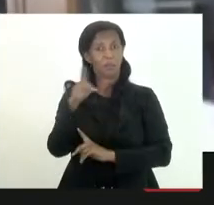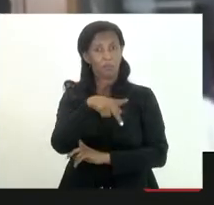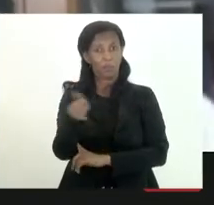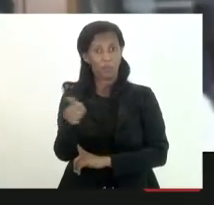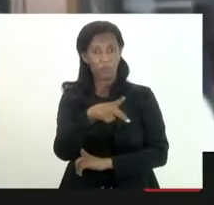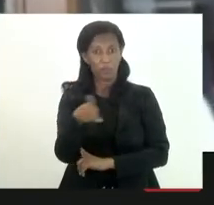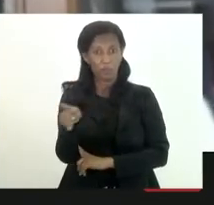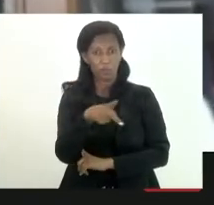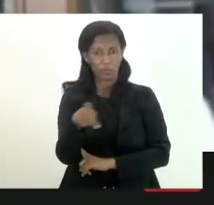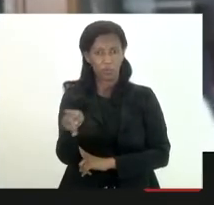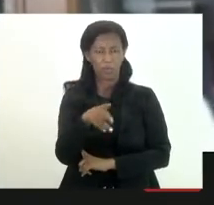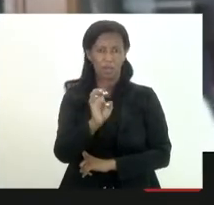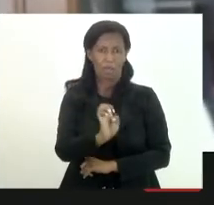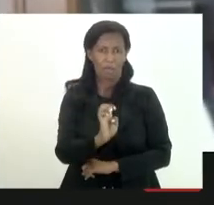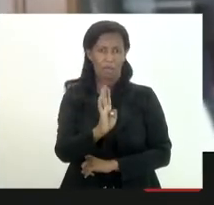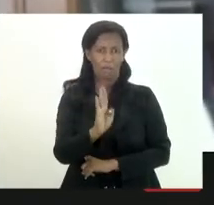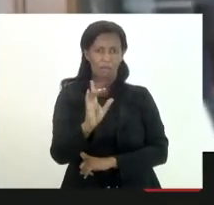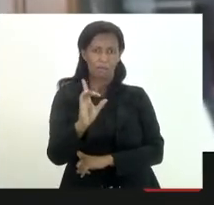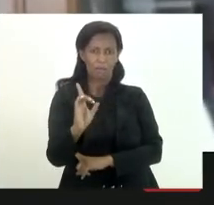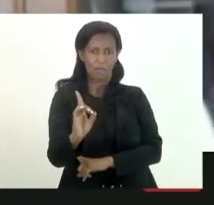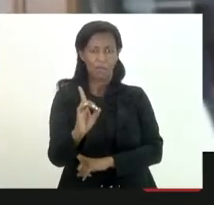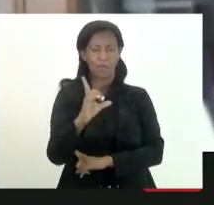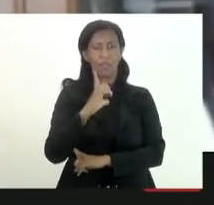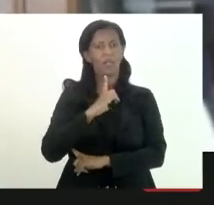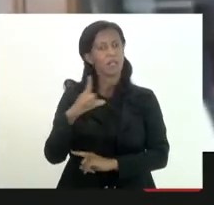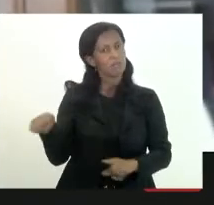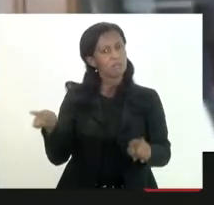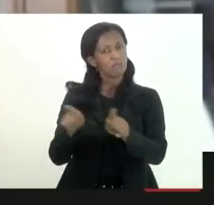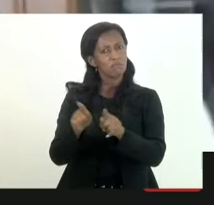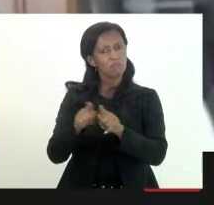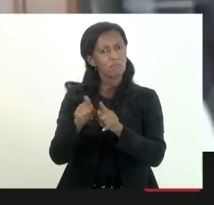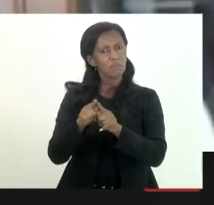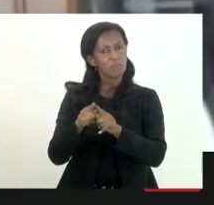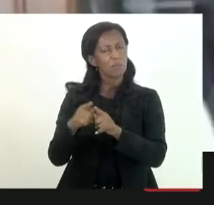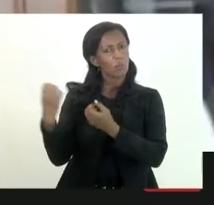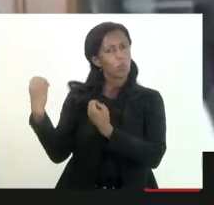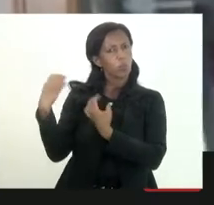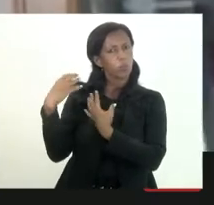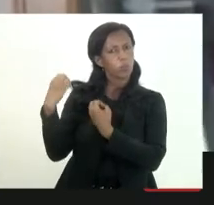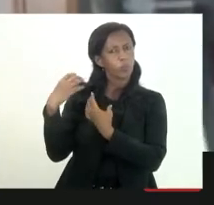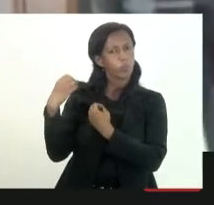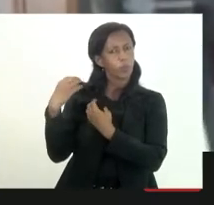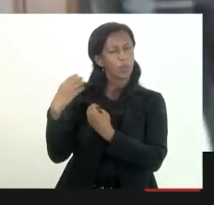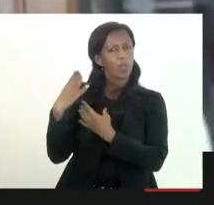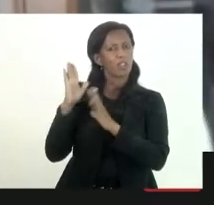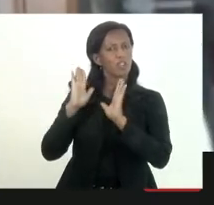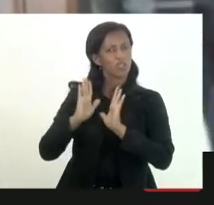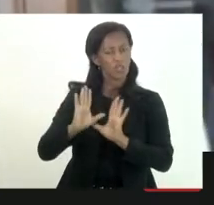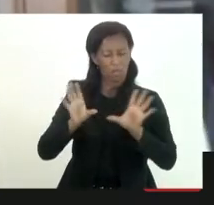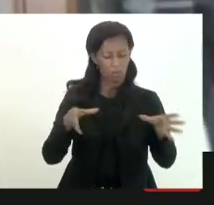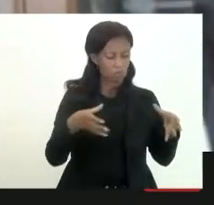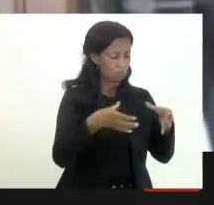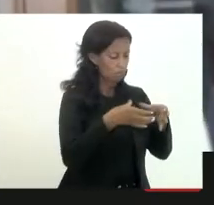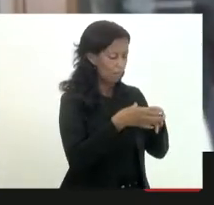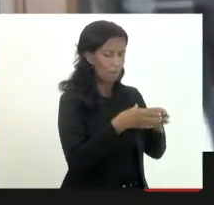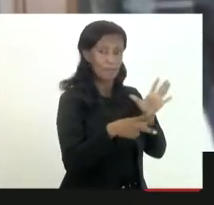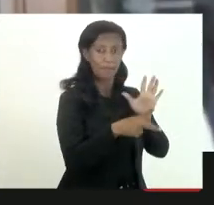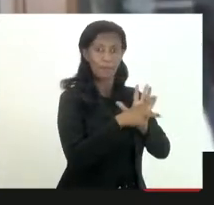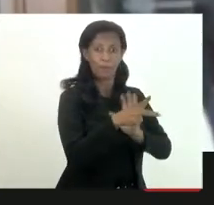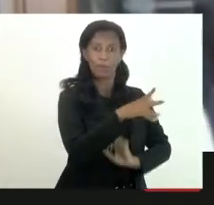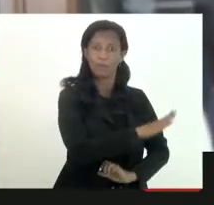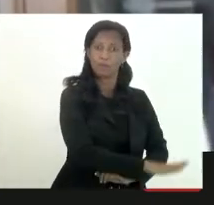temos professores também, eles também são orientados já numa classe